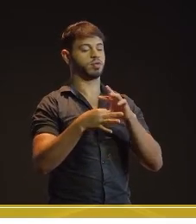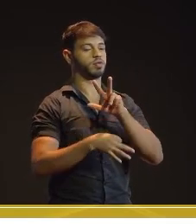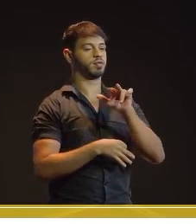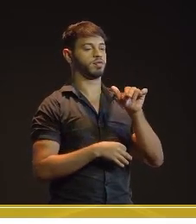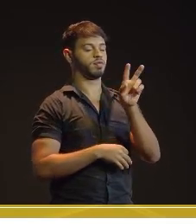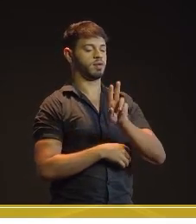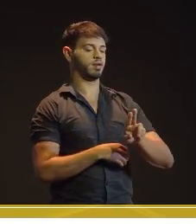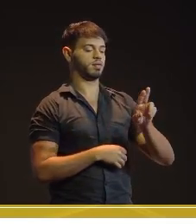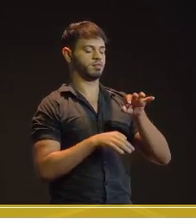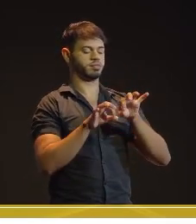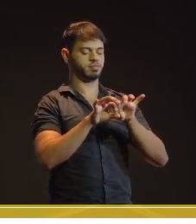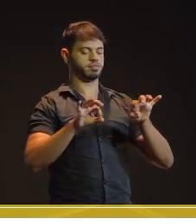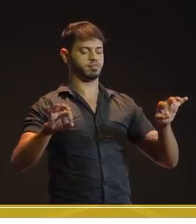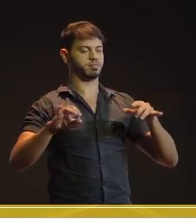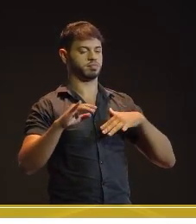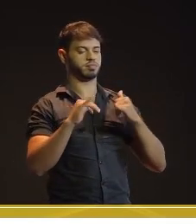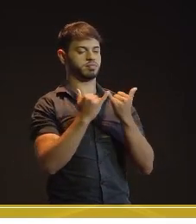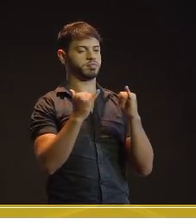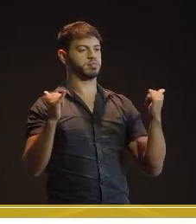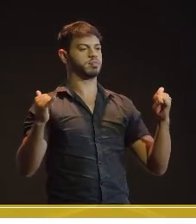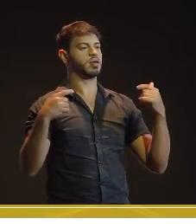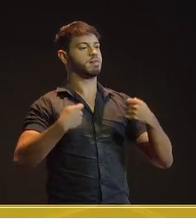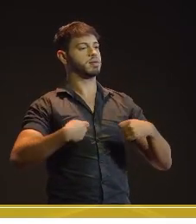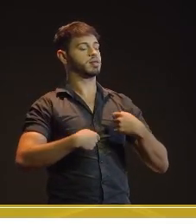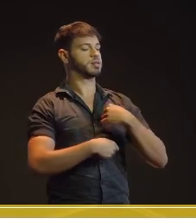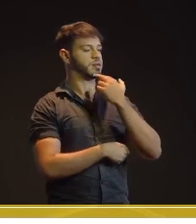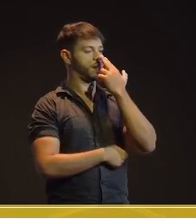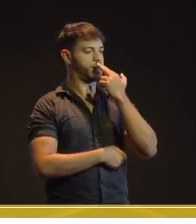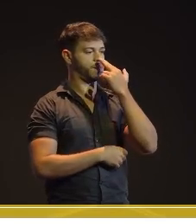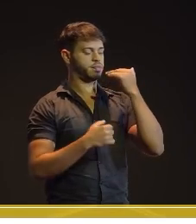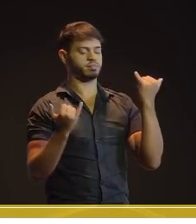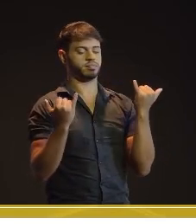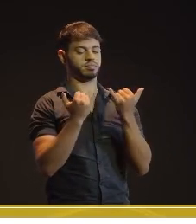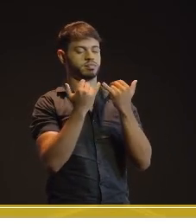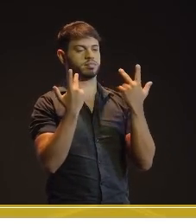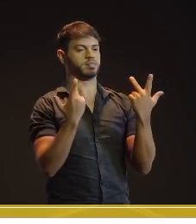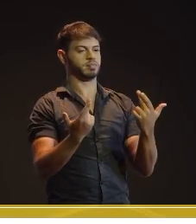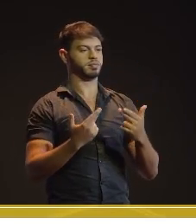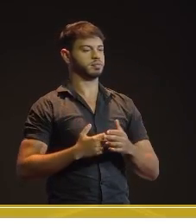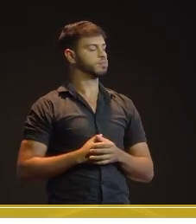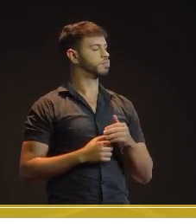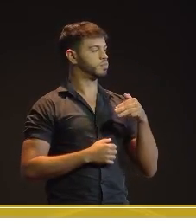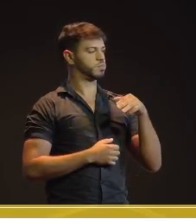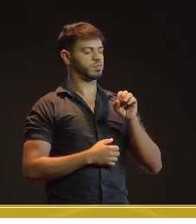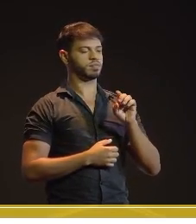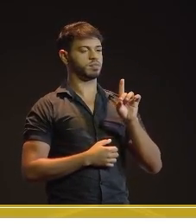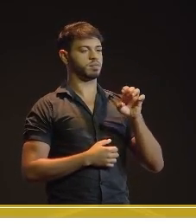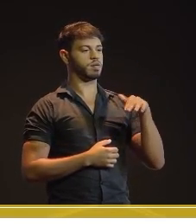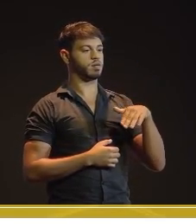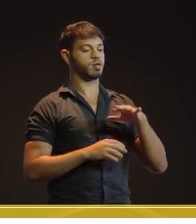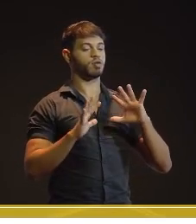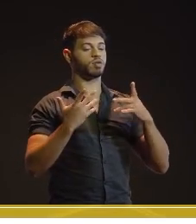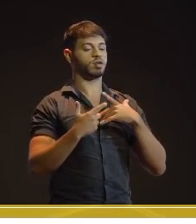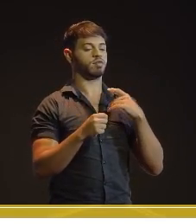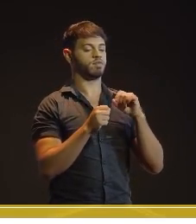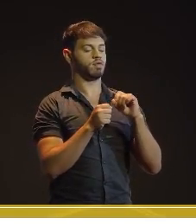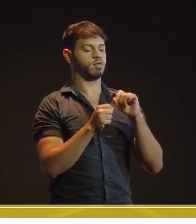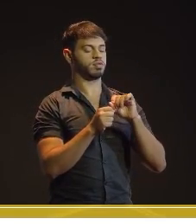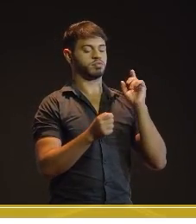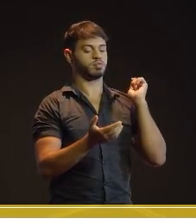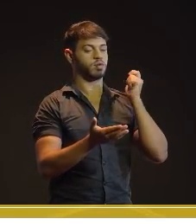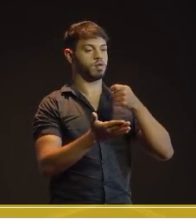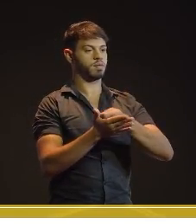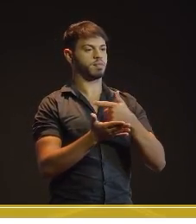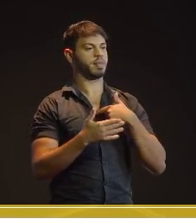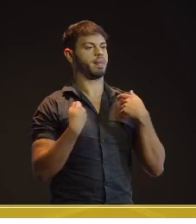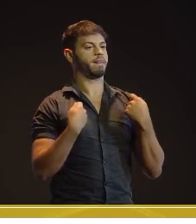minhas extensões e na minha usina tem que ser o mesmíssimo conector do módulo. Então, na hora que eu vou fazer suprimentos, se vou comprar,